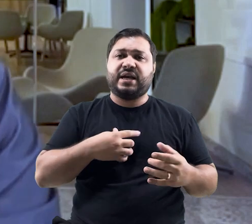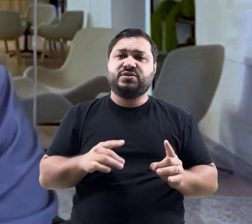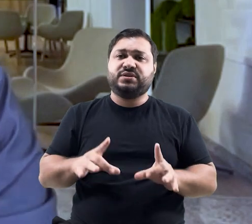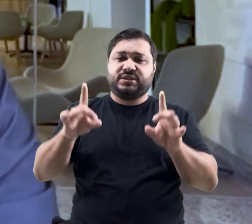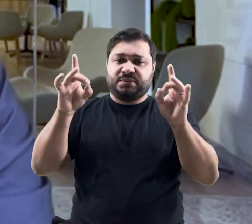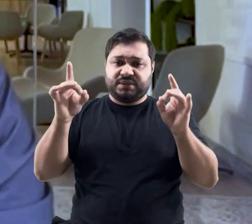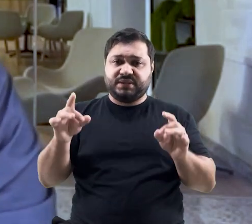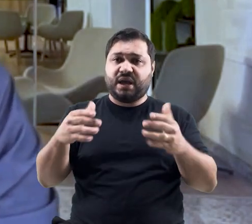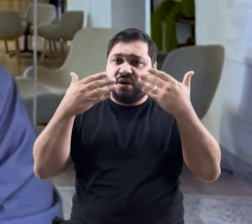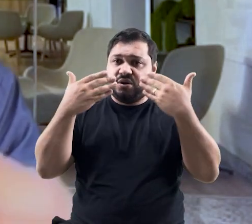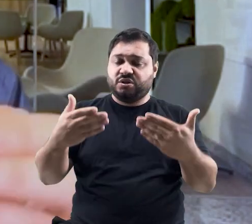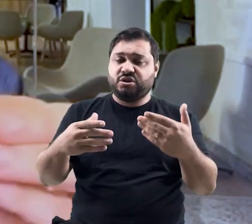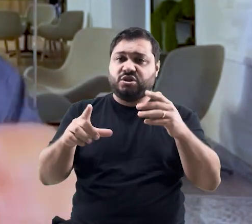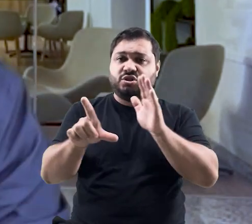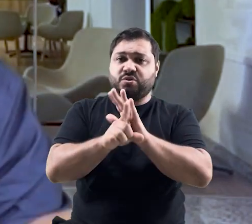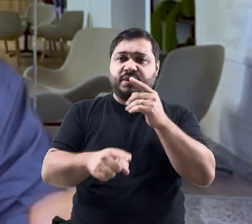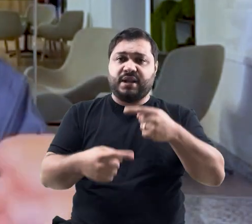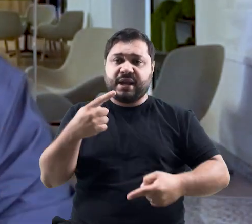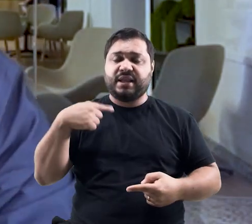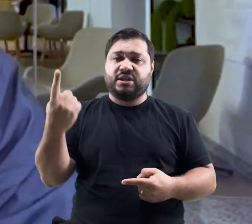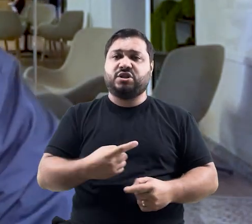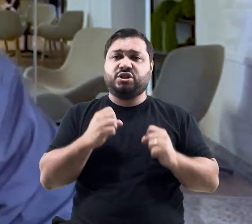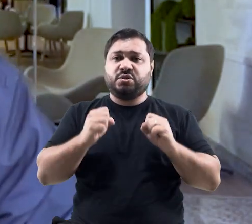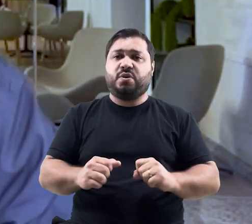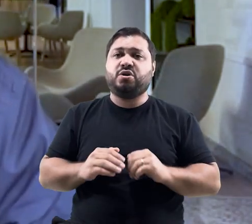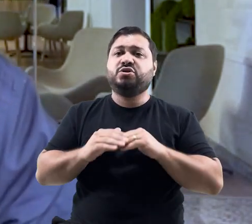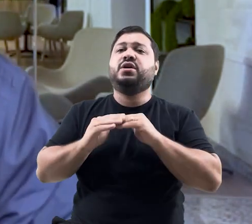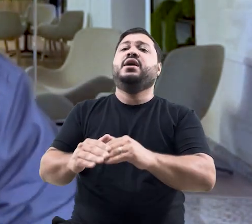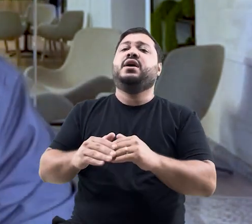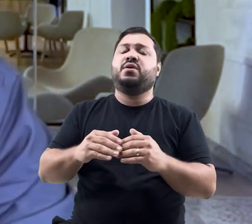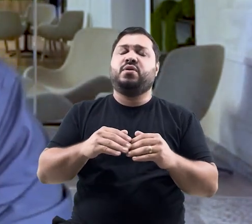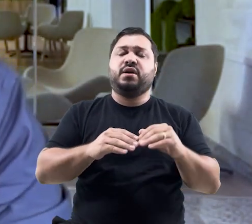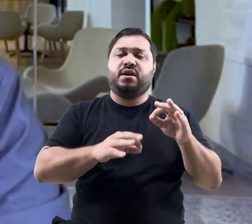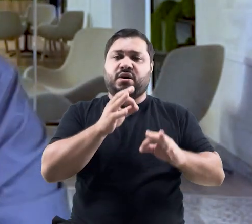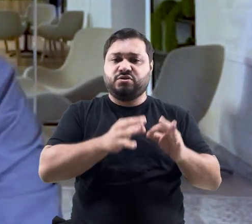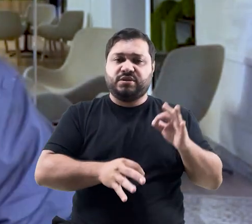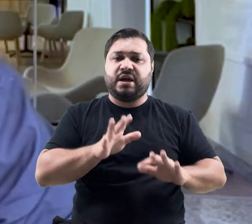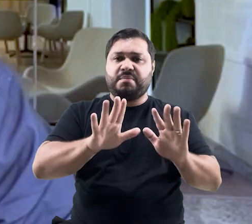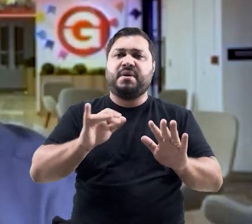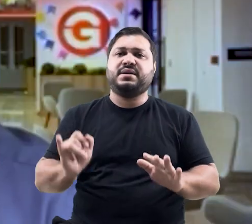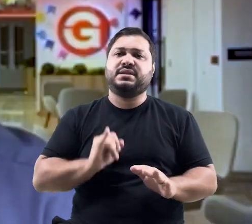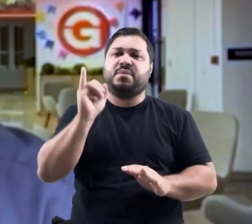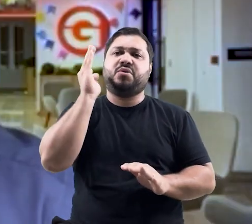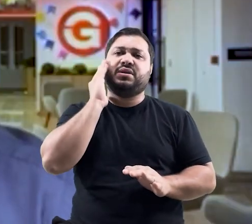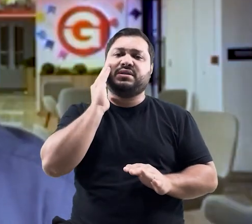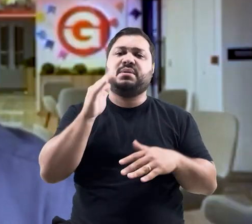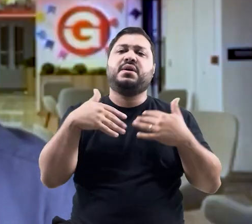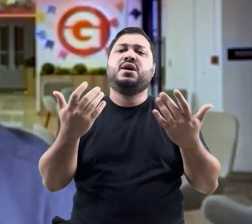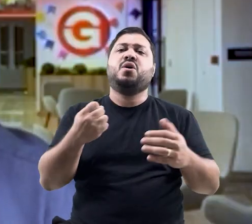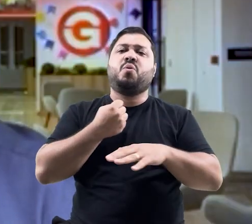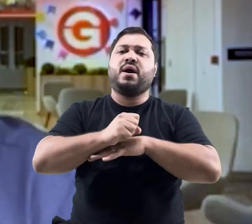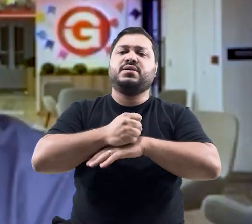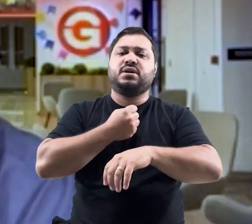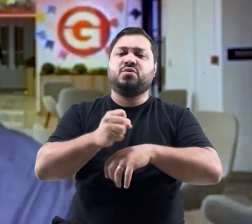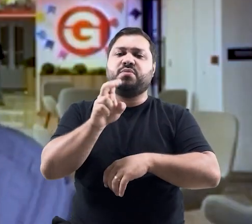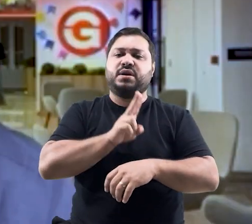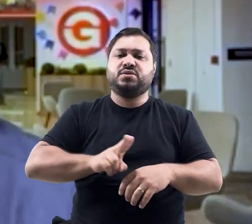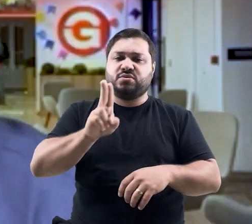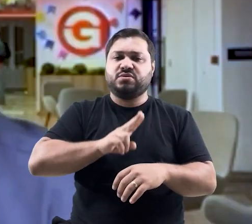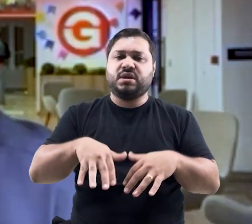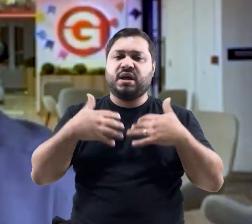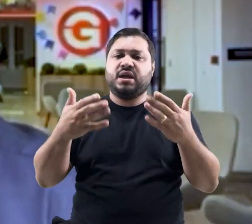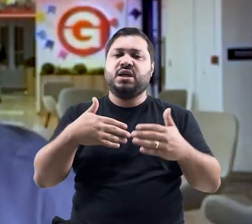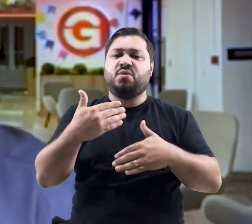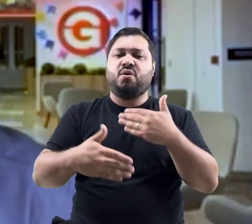esses casos, em especial, diante de uma ilegalidade, que a gente pode recorrer ao judiciário. Mas é importante saber quais